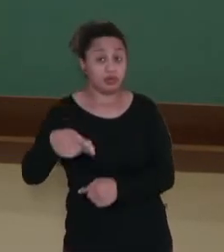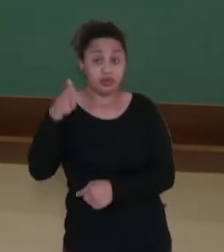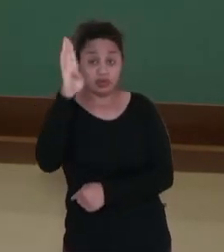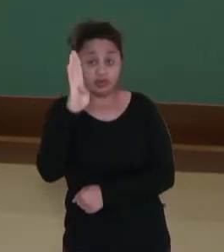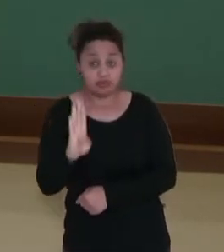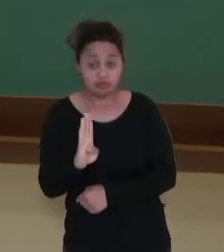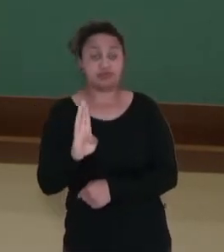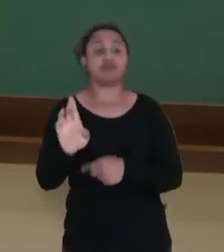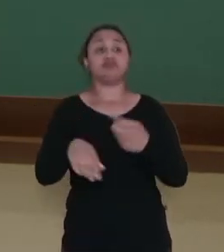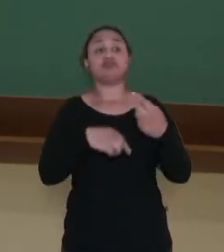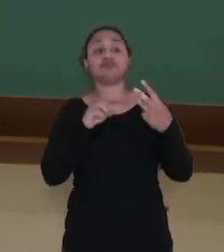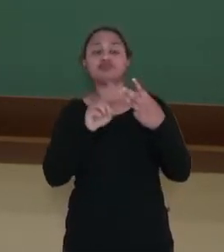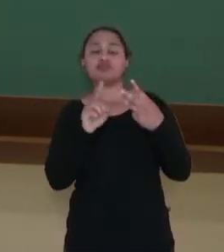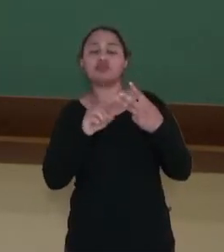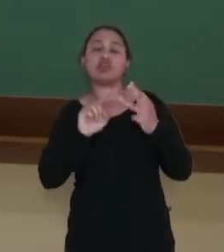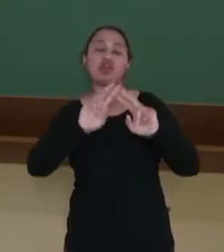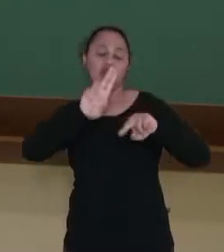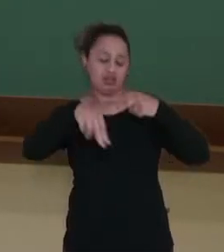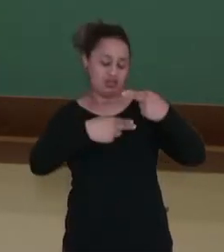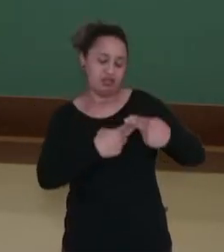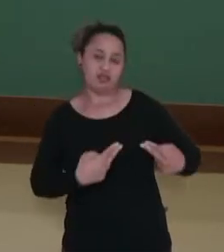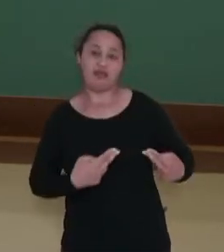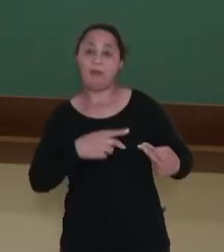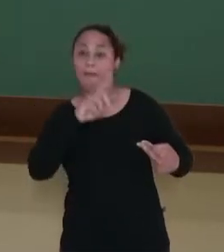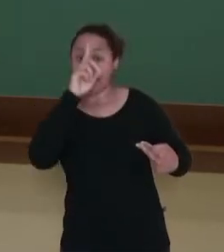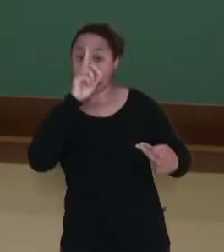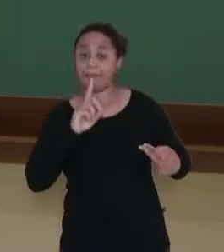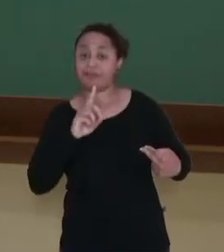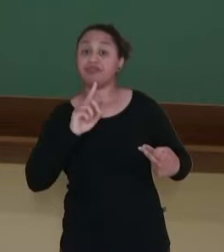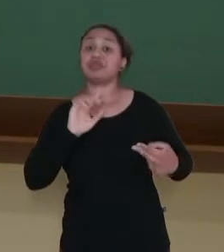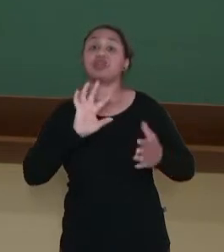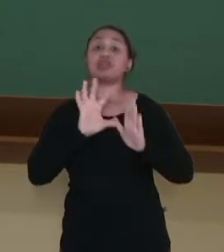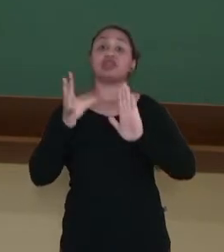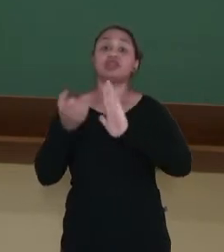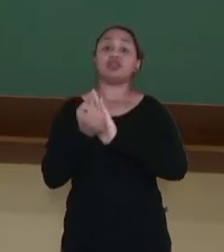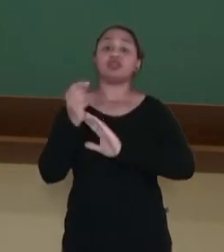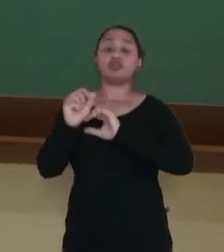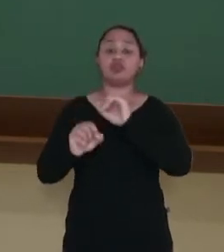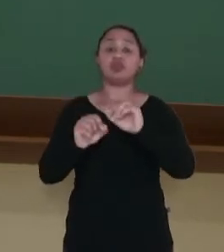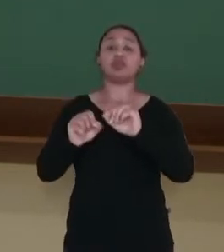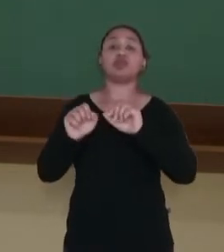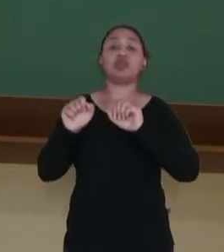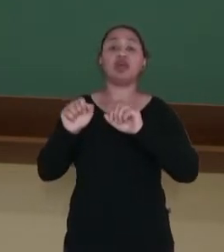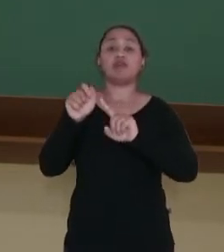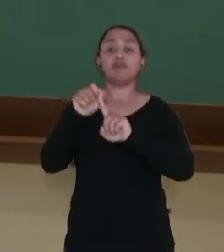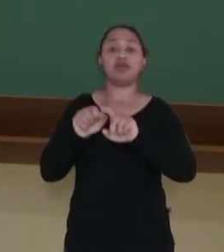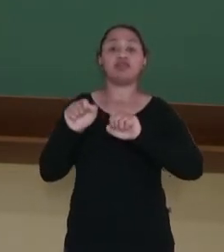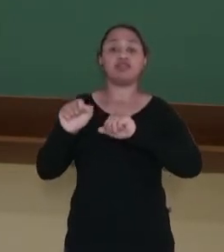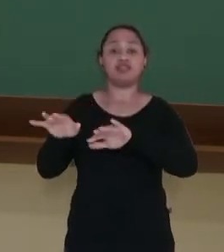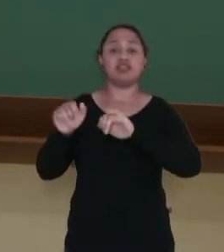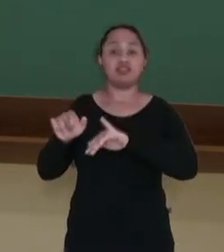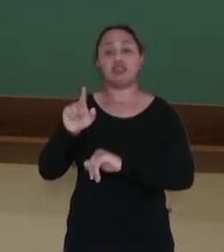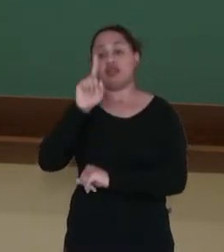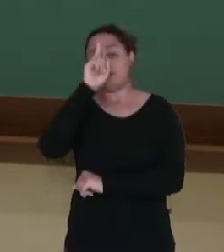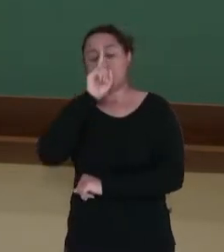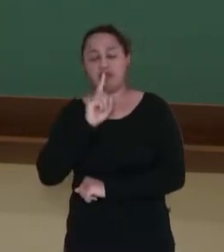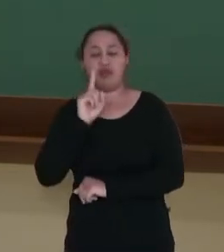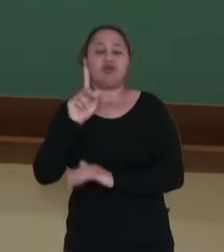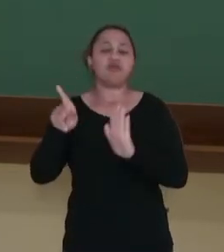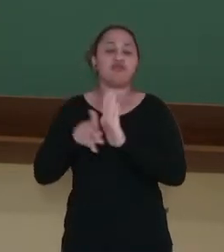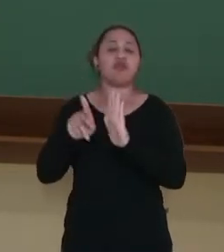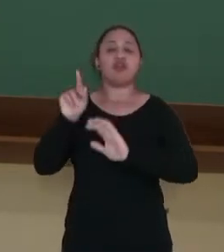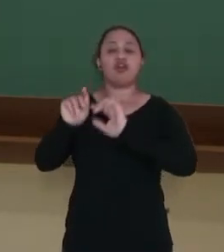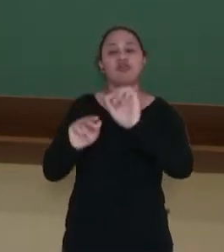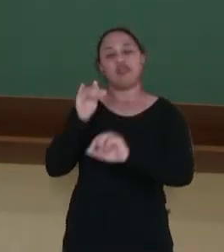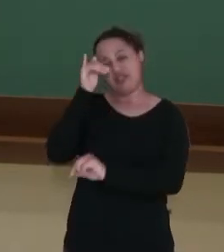Brasil. Essa fita amarela aqui simboliza o setembro amarelo, que é a questão da